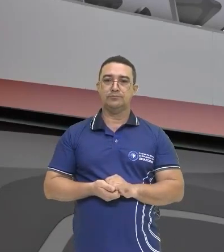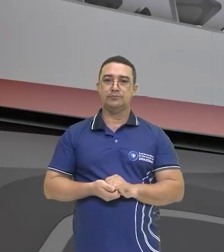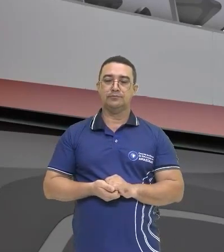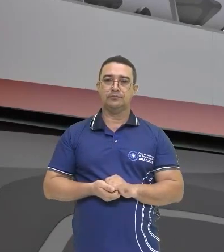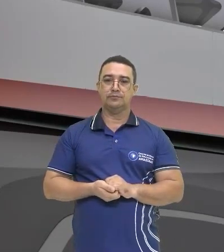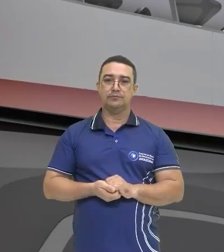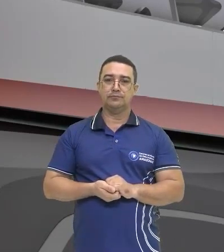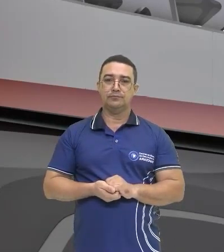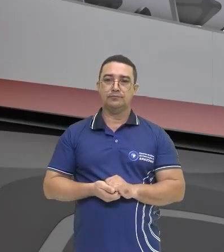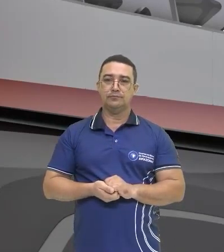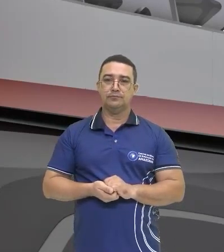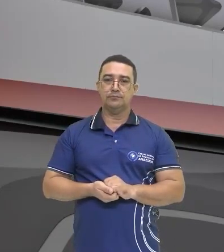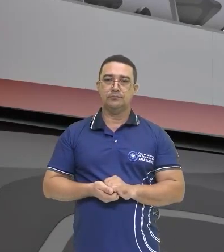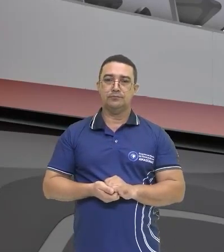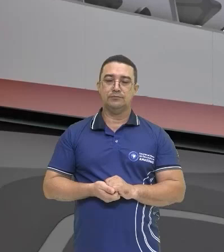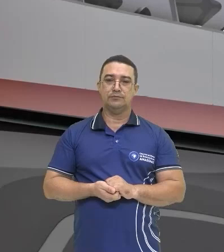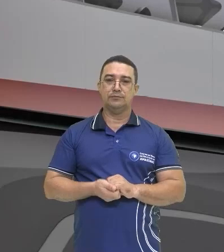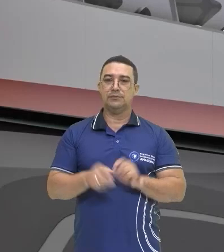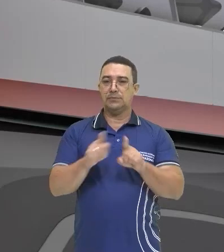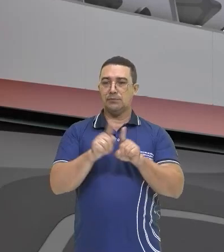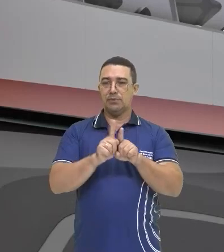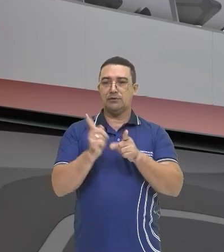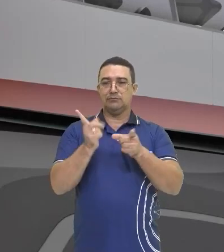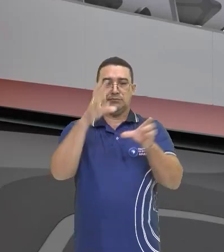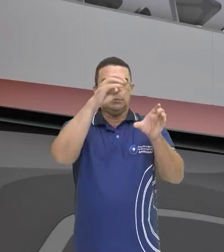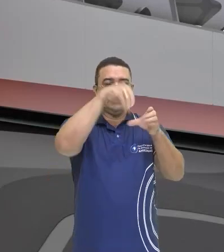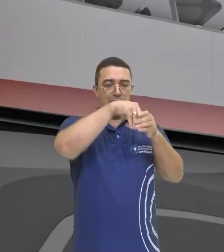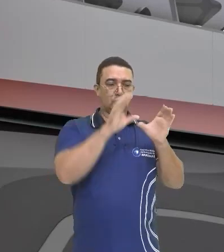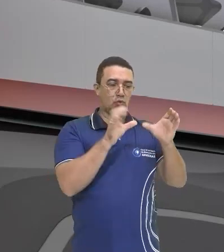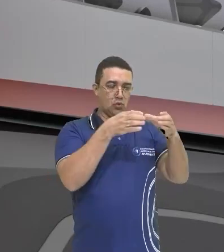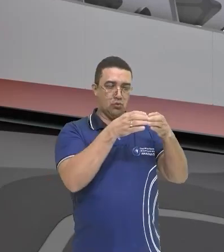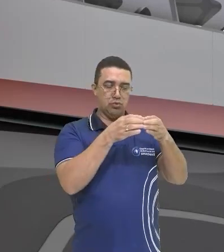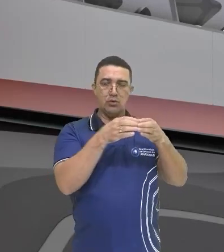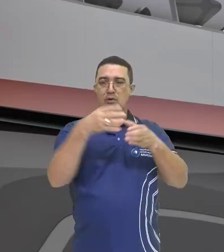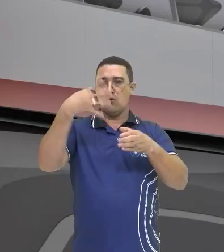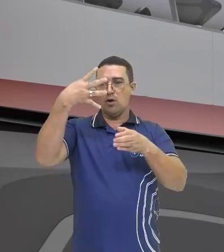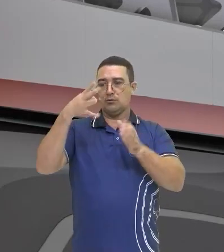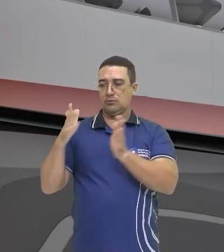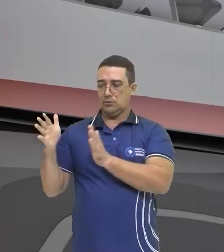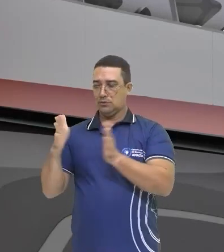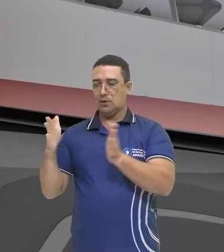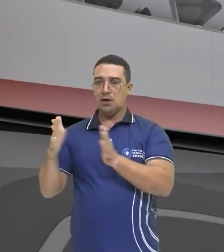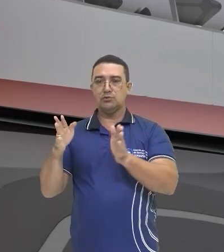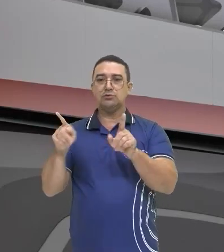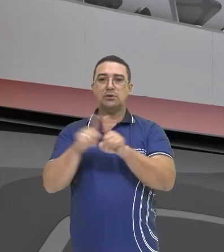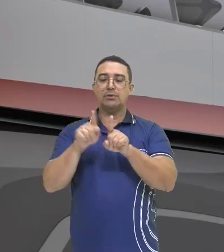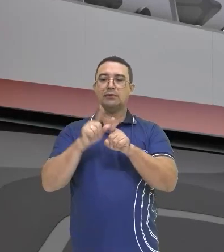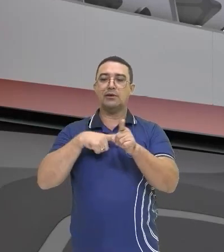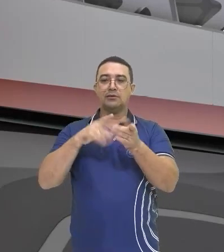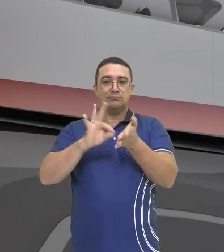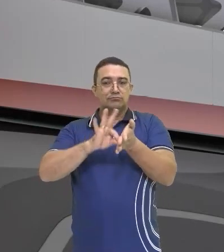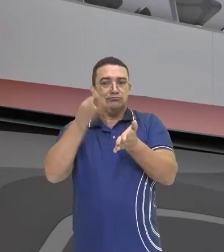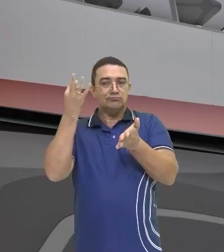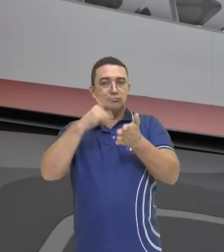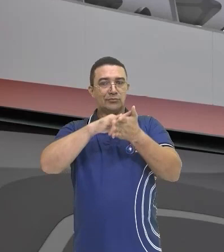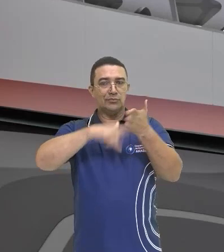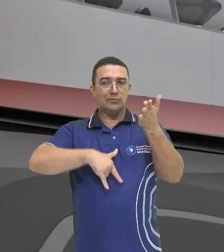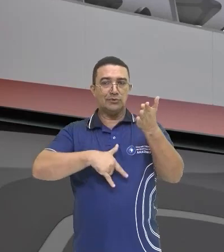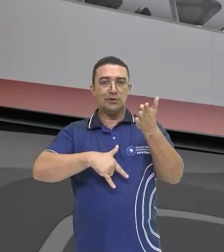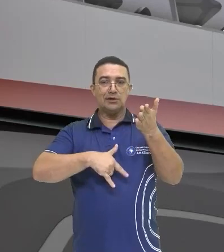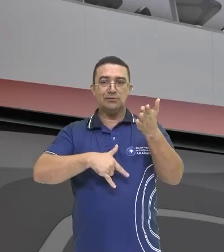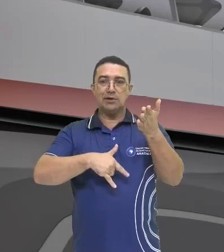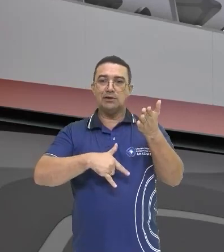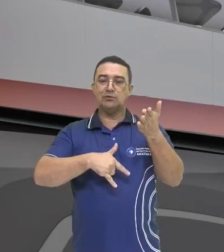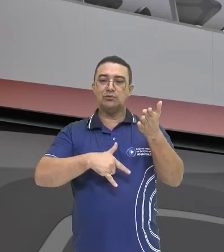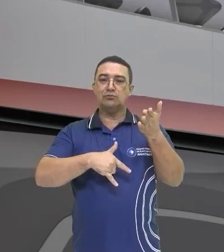certo? E a gente vai ter também, nesse momento do quarto estágio, a assinatura do Tratado de Maastricht, como eu falei para vocês,